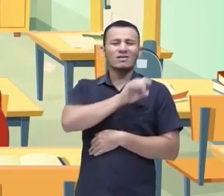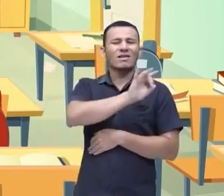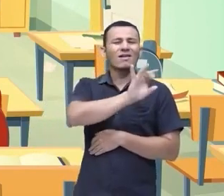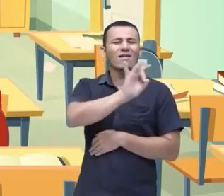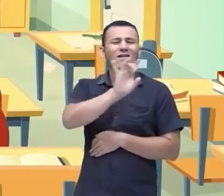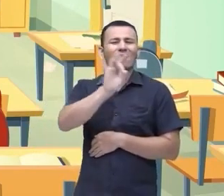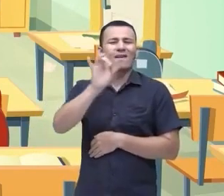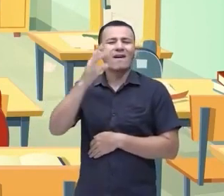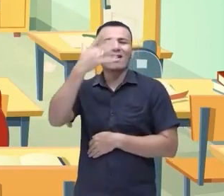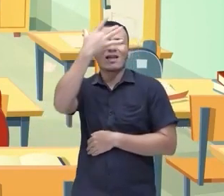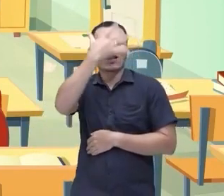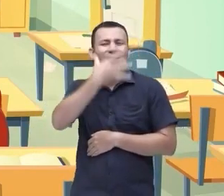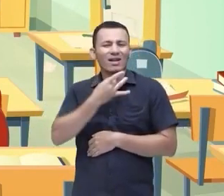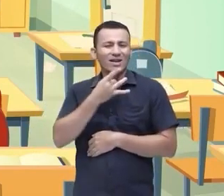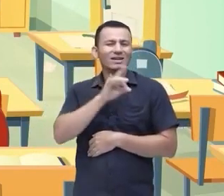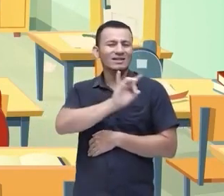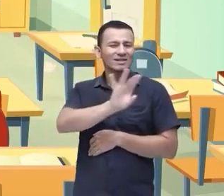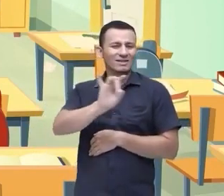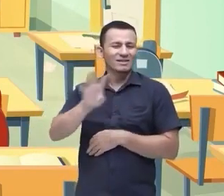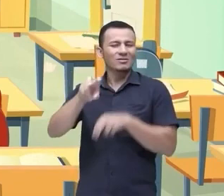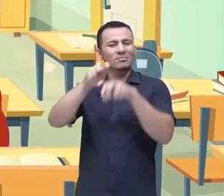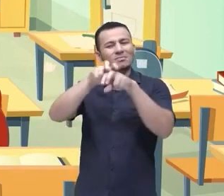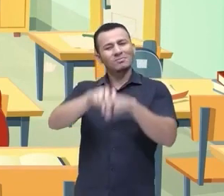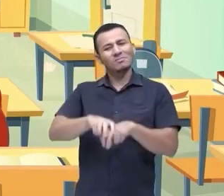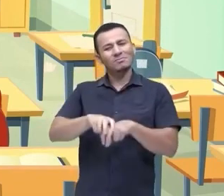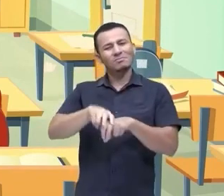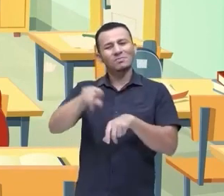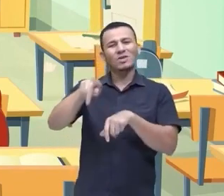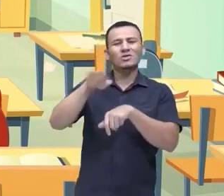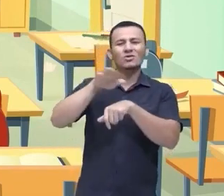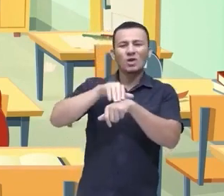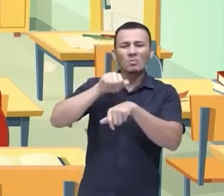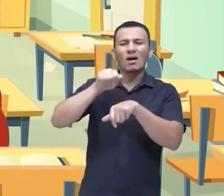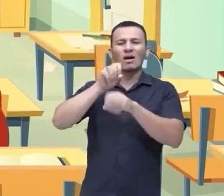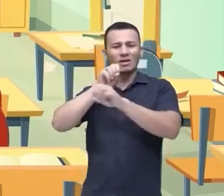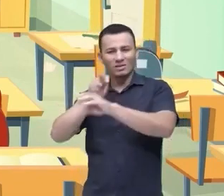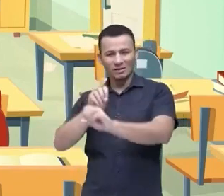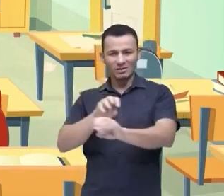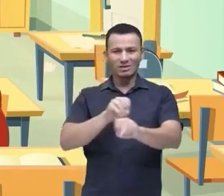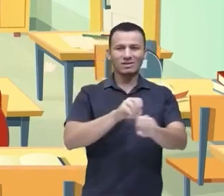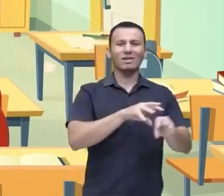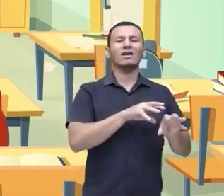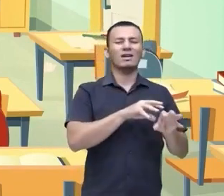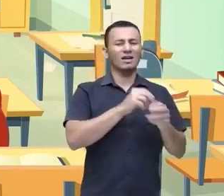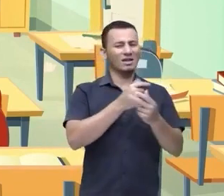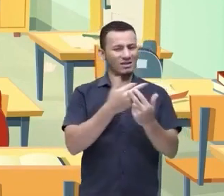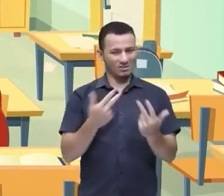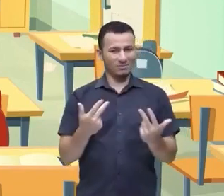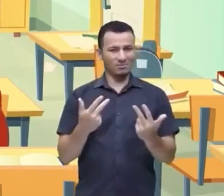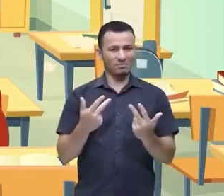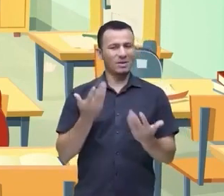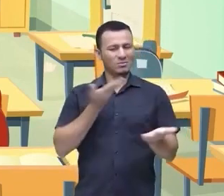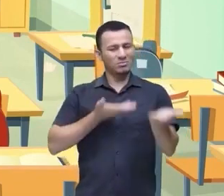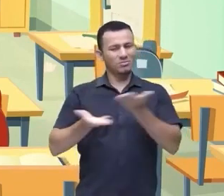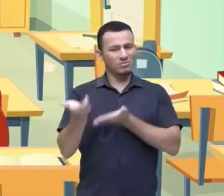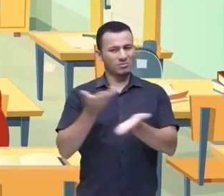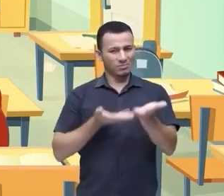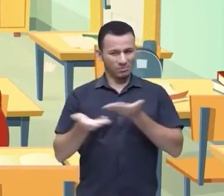o rosto de vocês ali, né? Sentadinhos, a gente chamando atenção, ensinando. Essa troca.